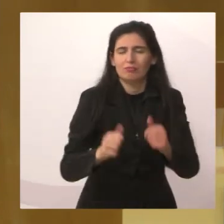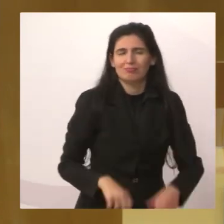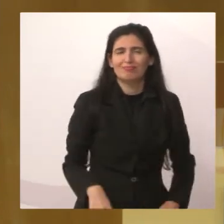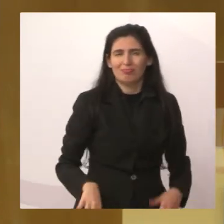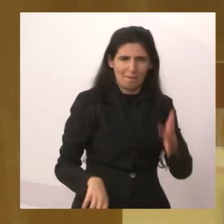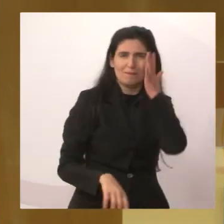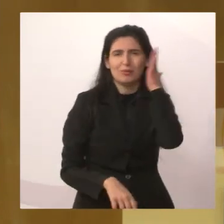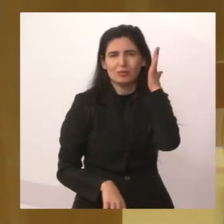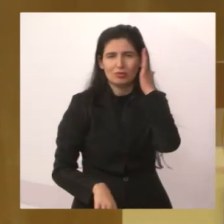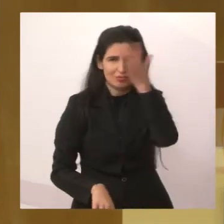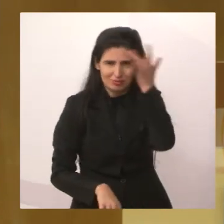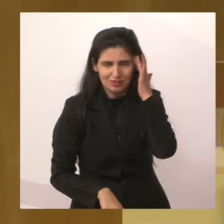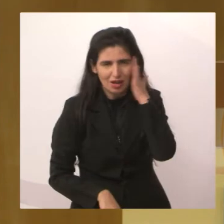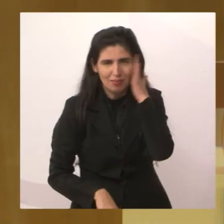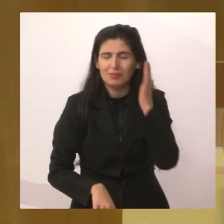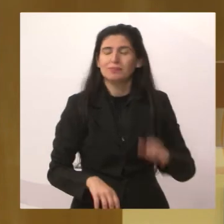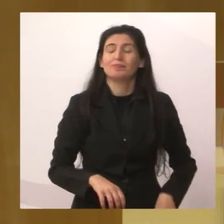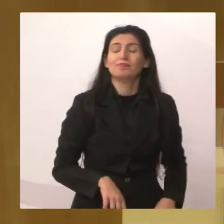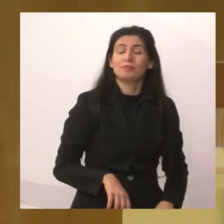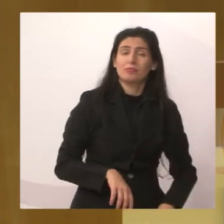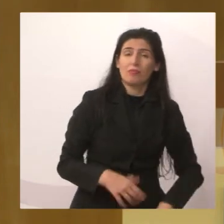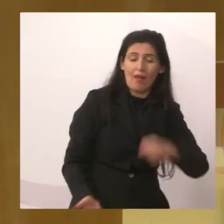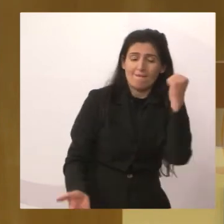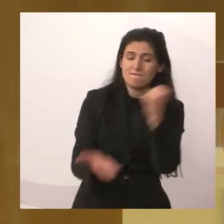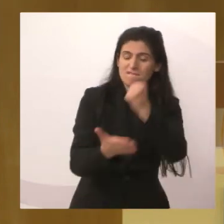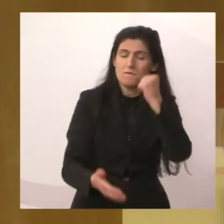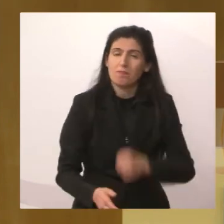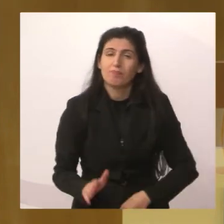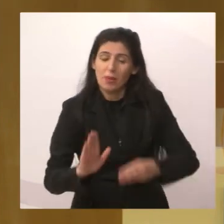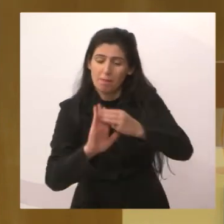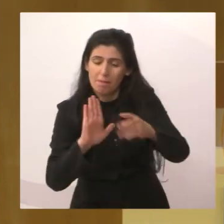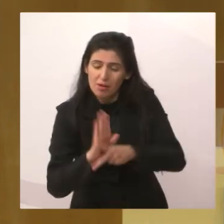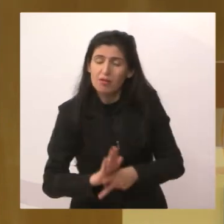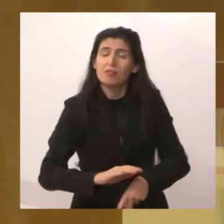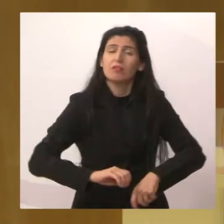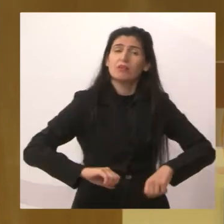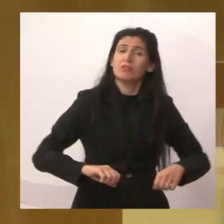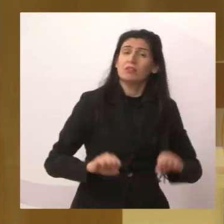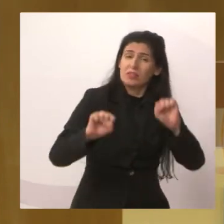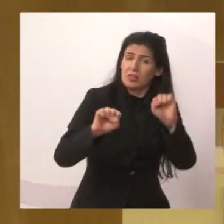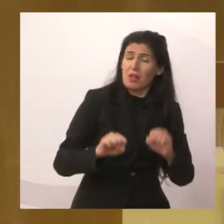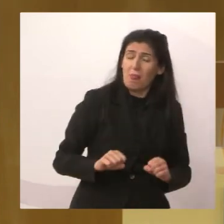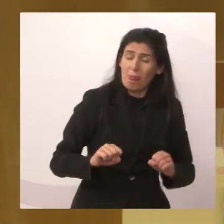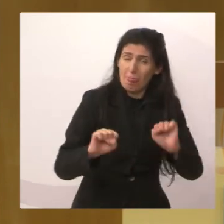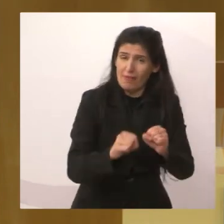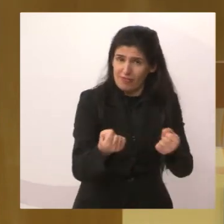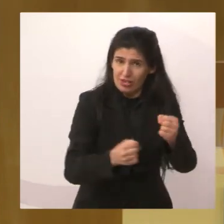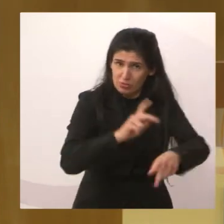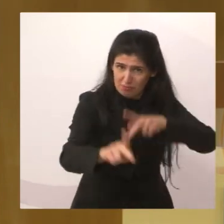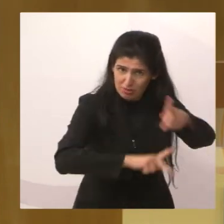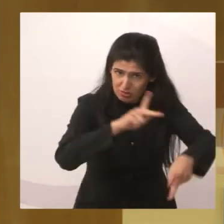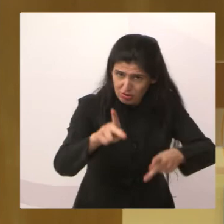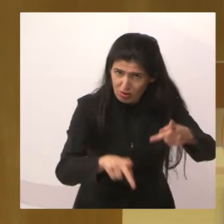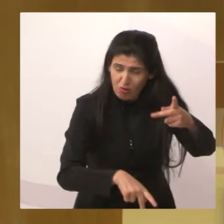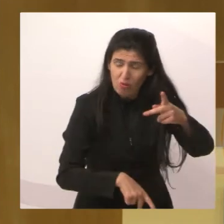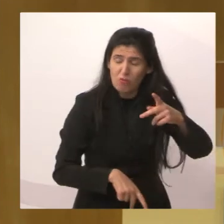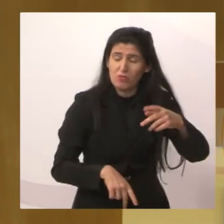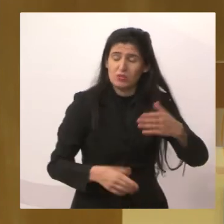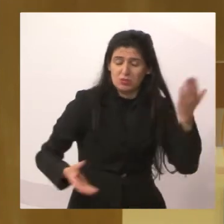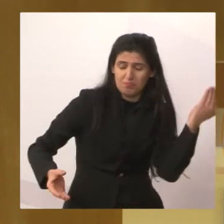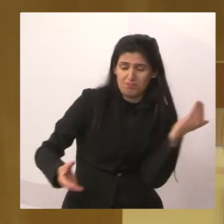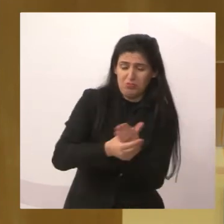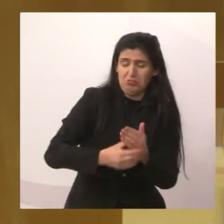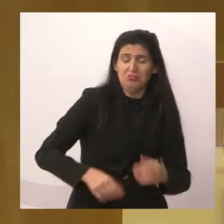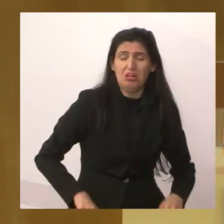Público. Qualquer munícipe pode protocolar na Defensoria Pública. Antigamente não tinha Defensoria Pública, não tinha